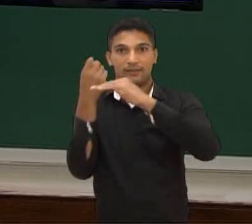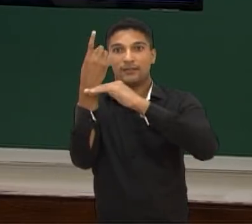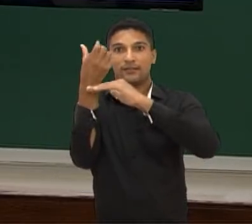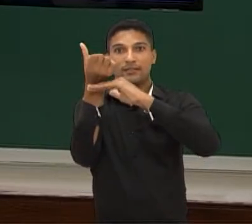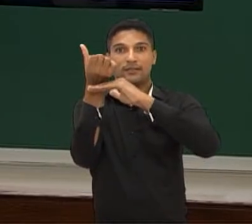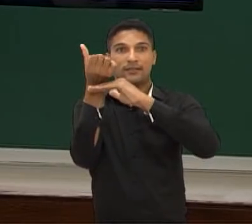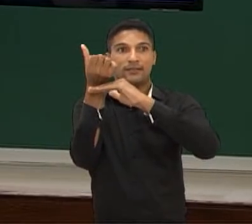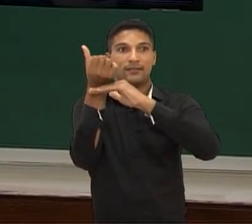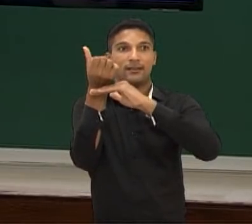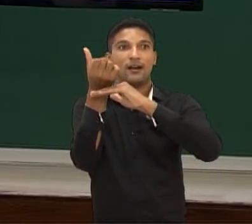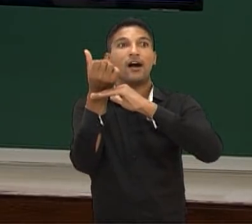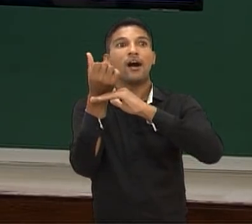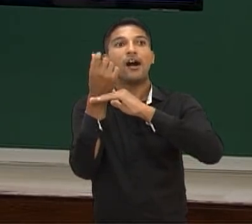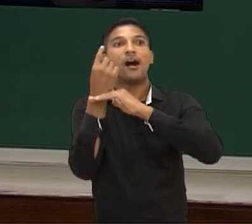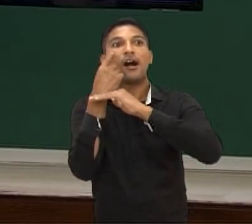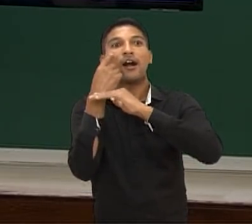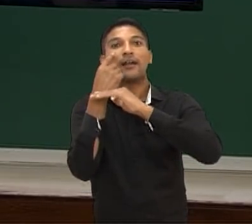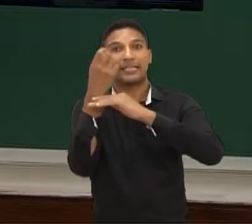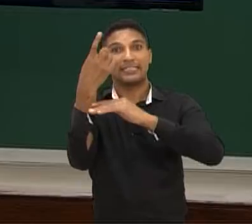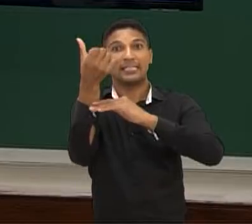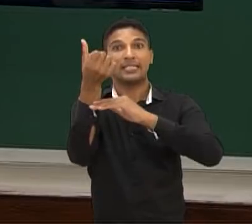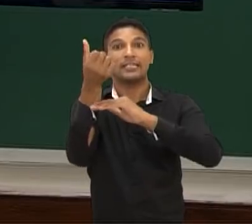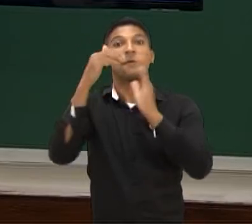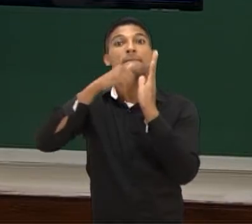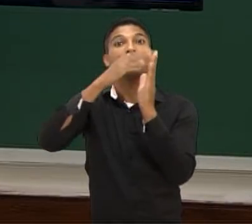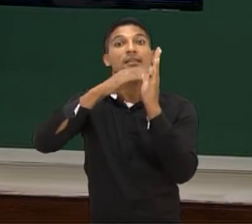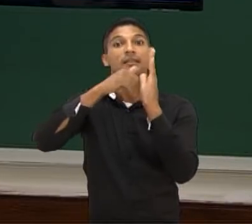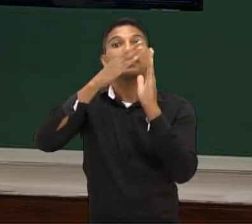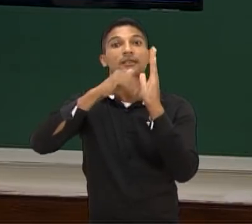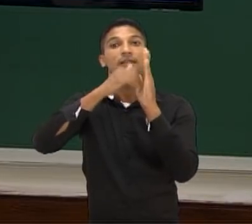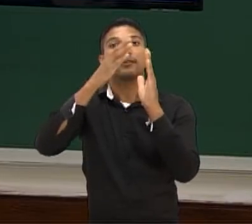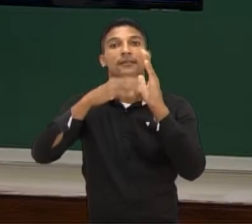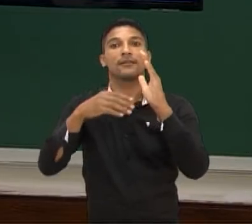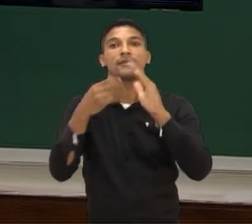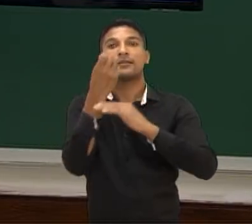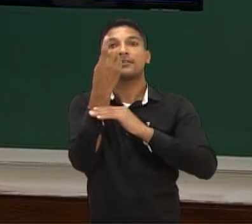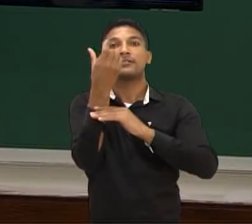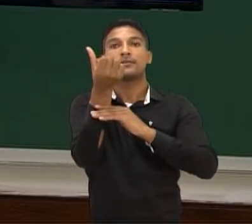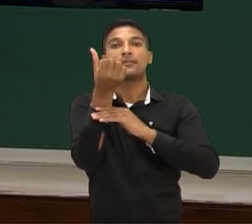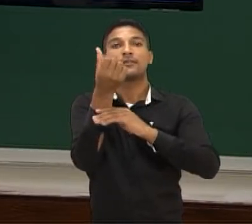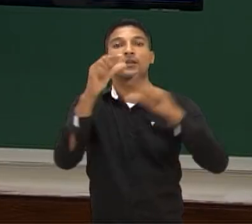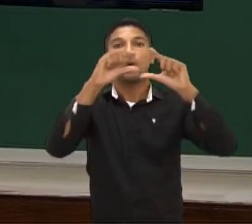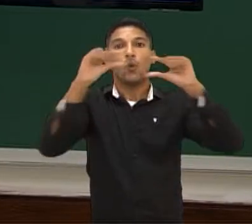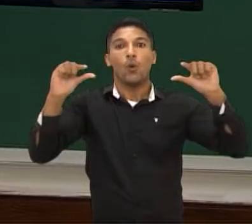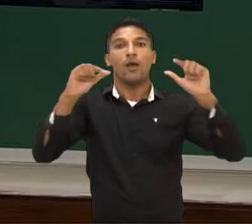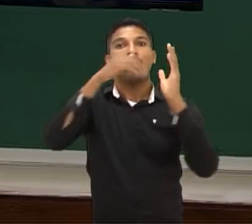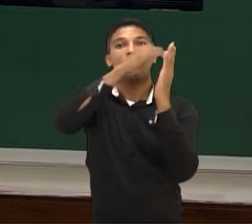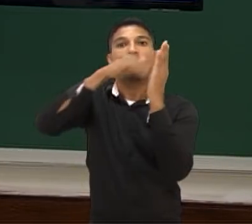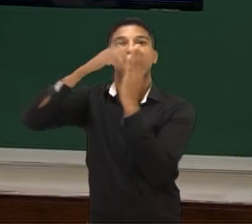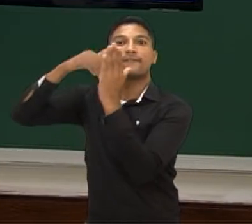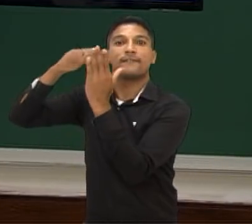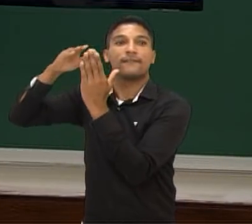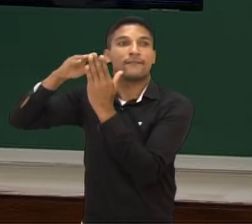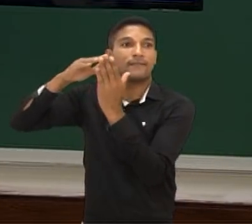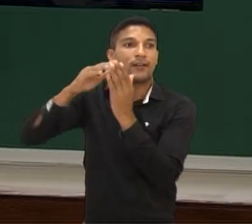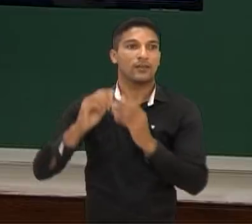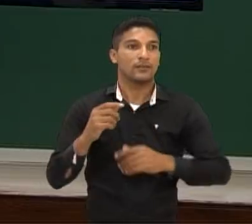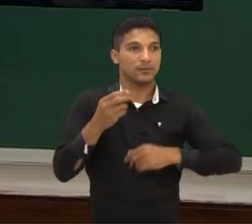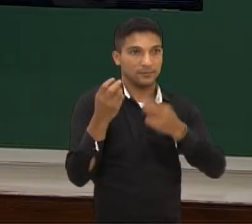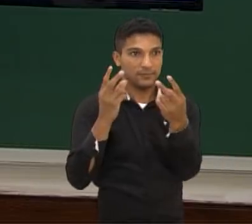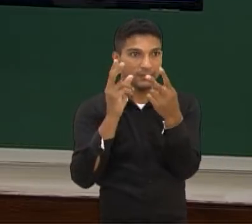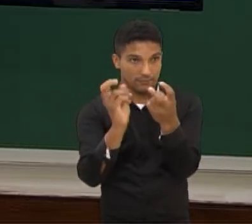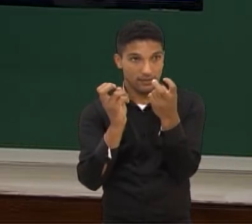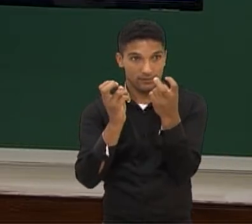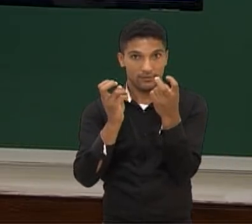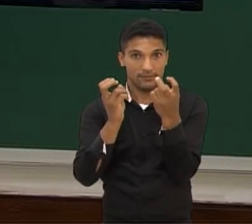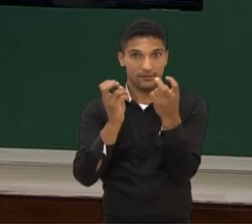pintar. Aí, eu pintei as 16, certo? E verifiquei aqui que uma parte pintada, mais uma parte pintada, mais